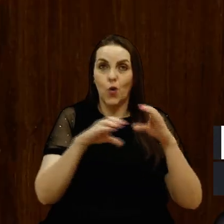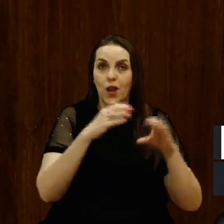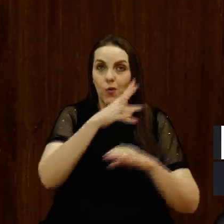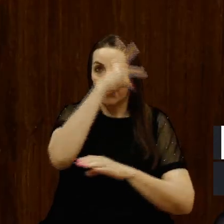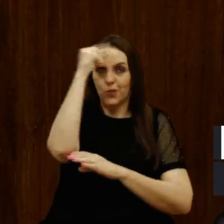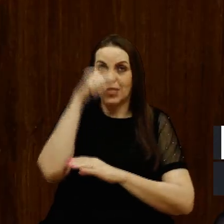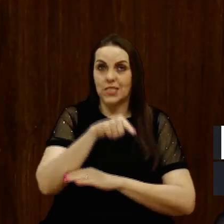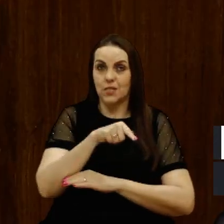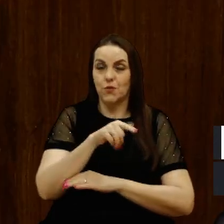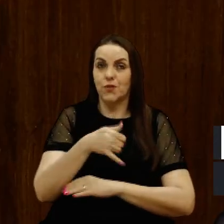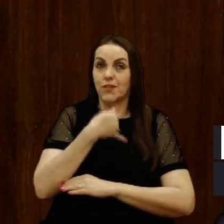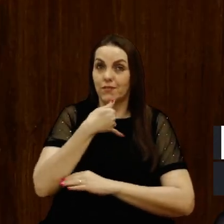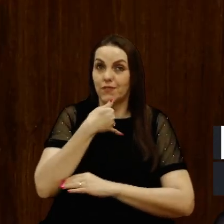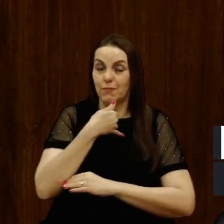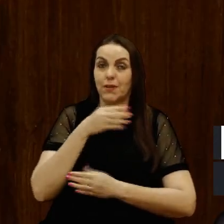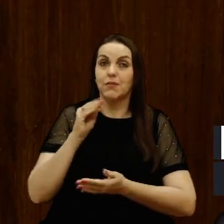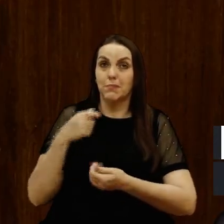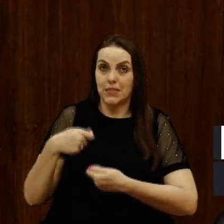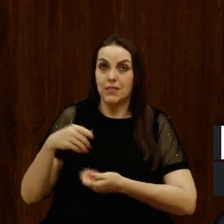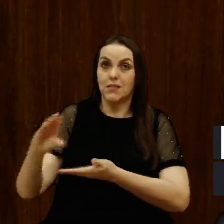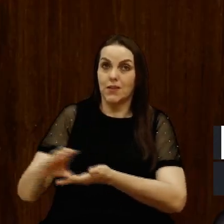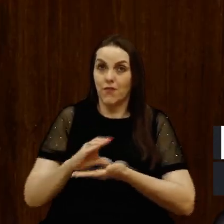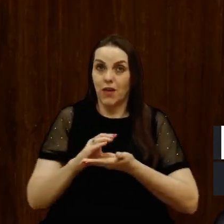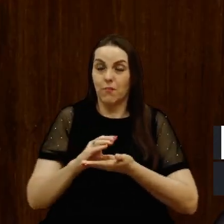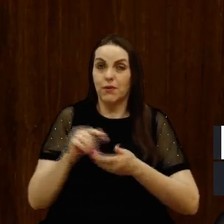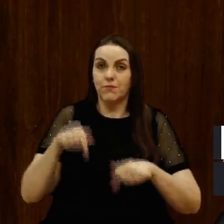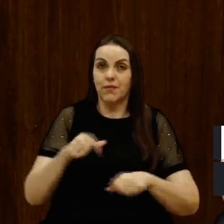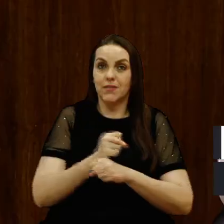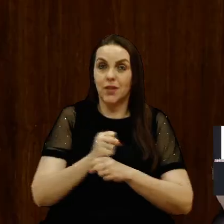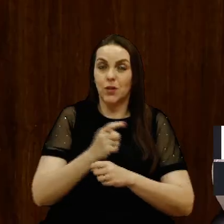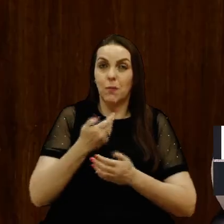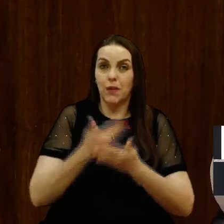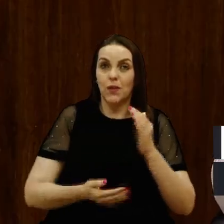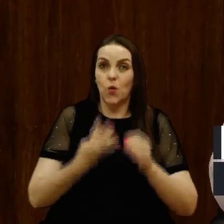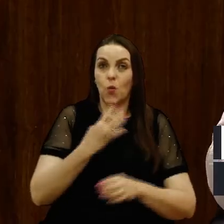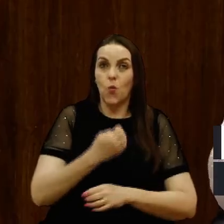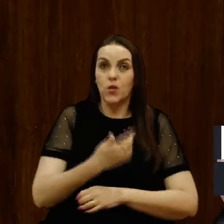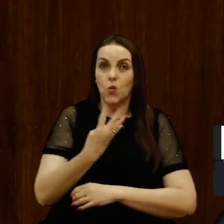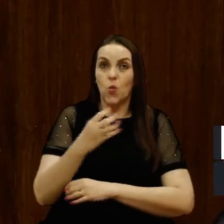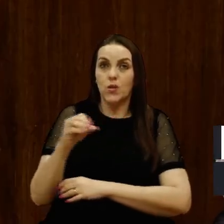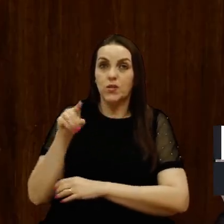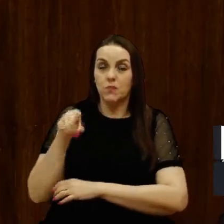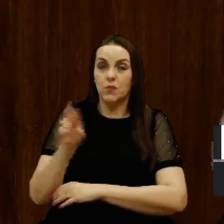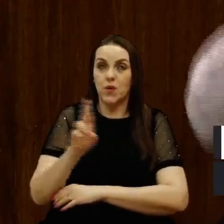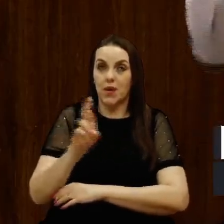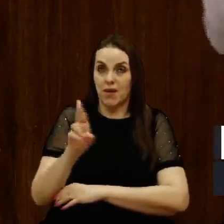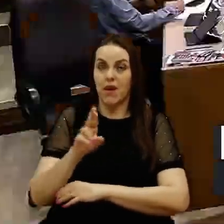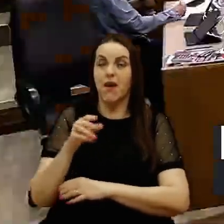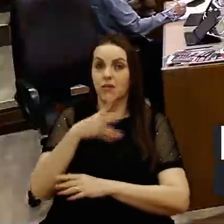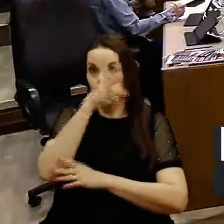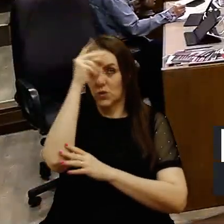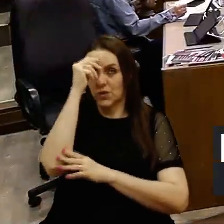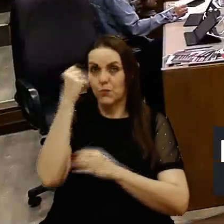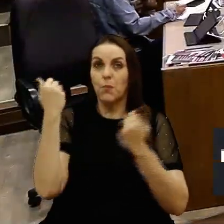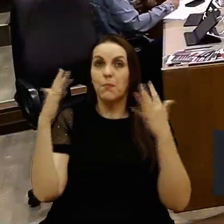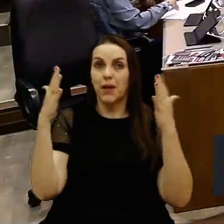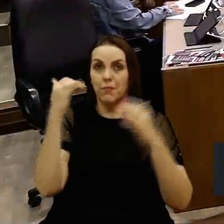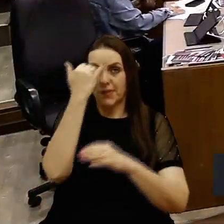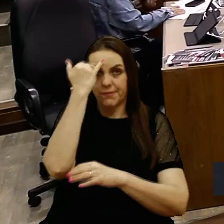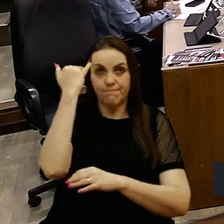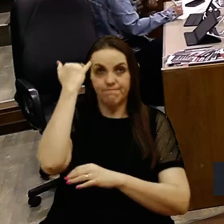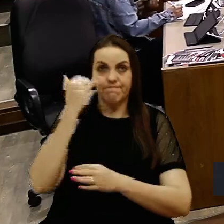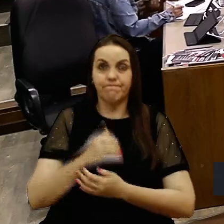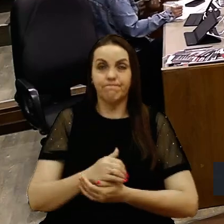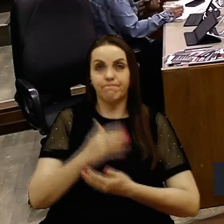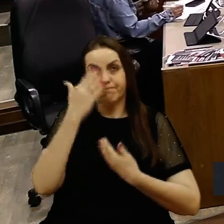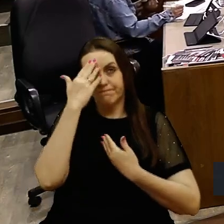infelizmente padece de verba e nesse ano perdeu quase R$400 mil no orçamento do município. Parabéns, Zé D'Ambrosio. Obrigado. Bom,